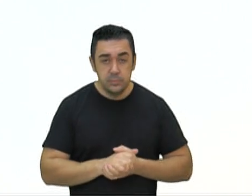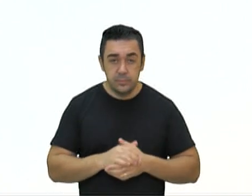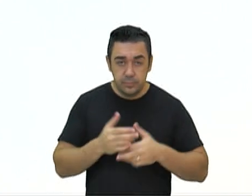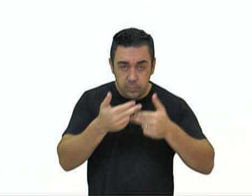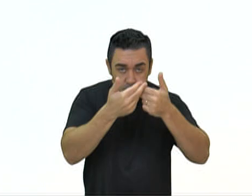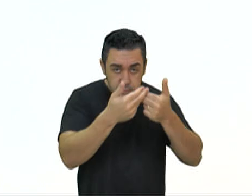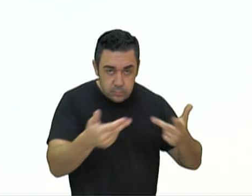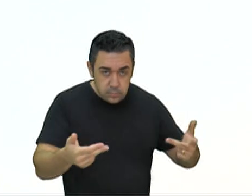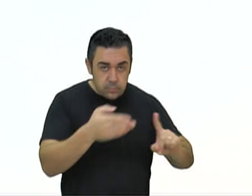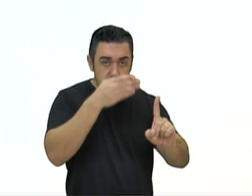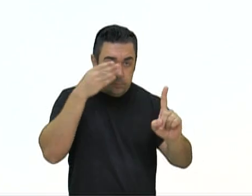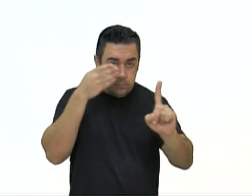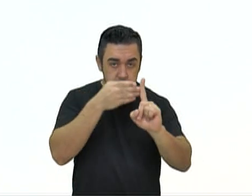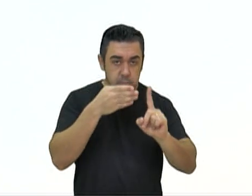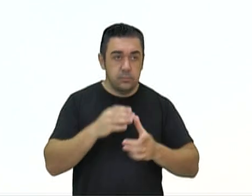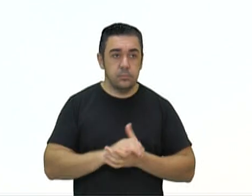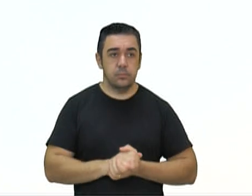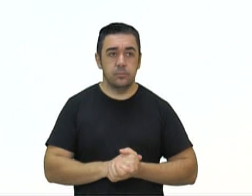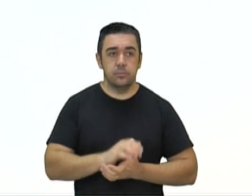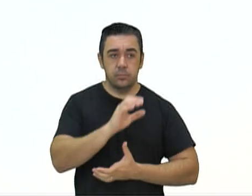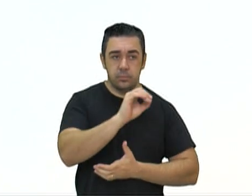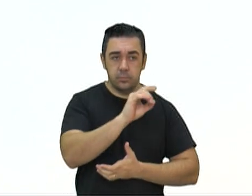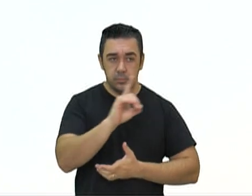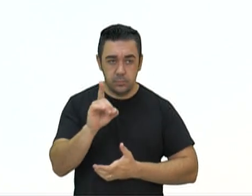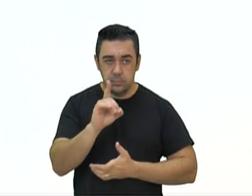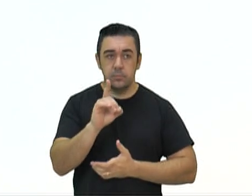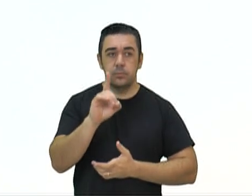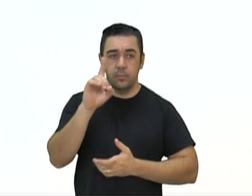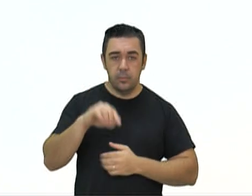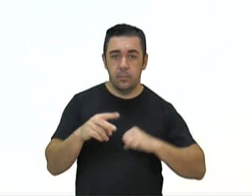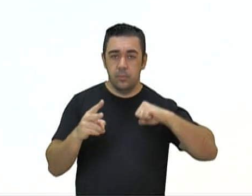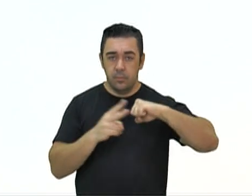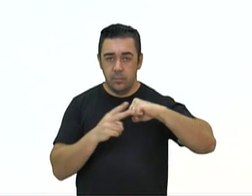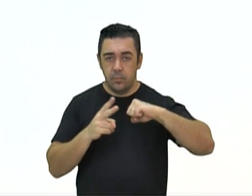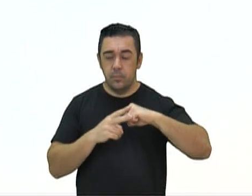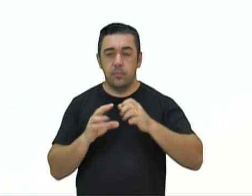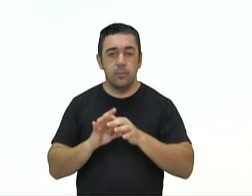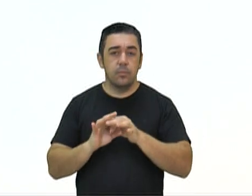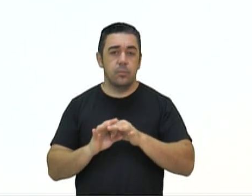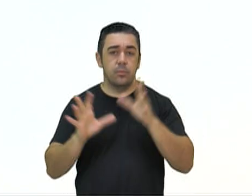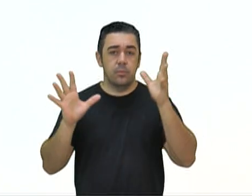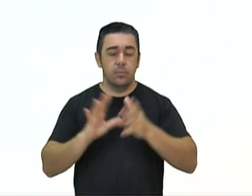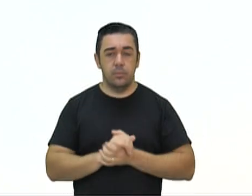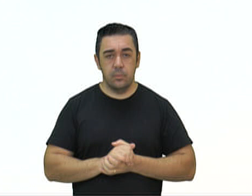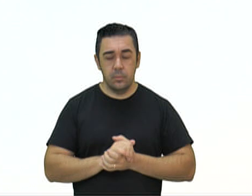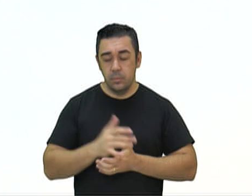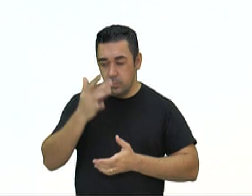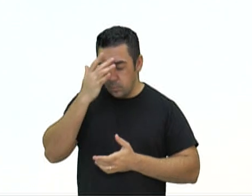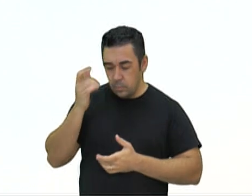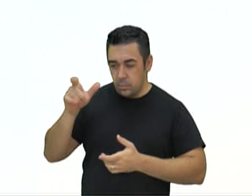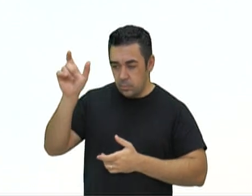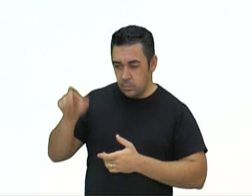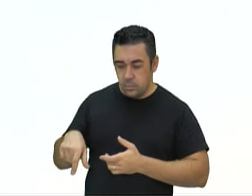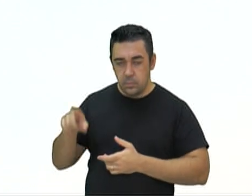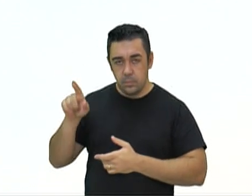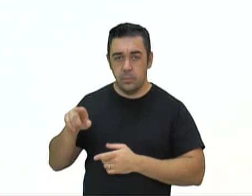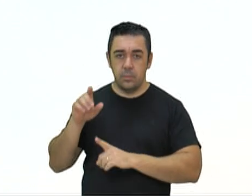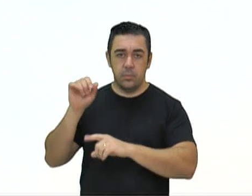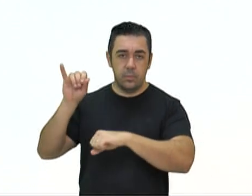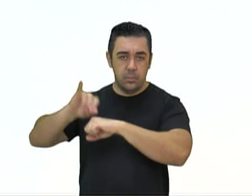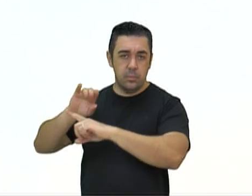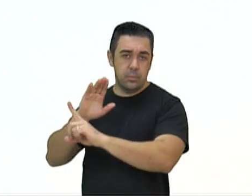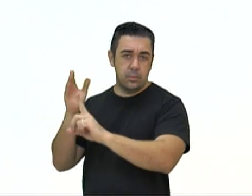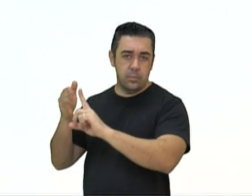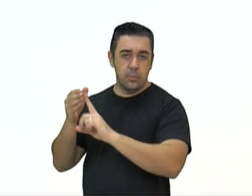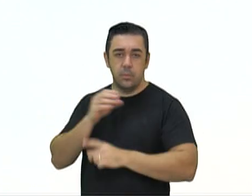que a gente abrevia em OD do verbo deixar. Já para alguém, a gente considera o objeto indireto,